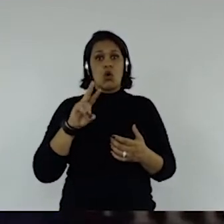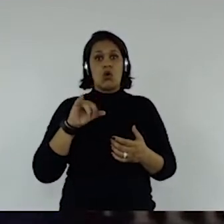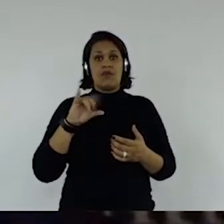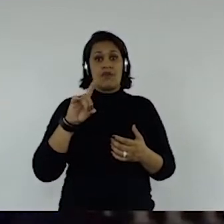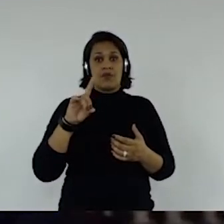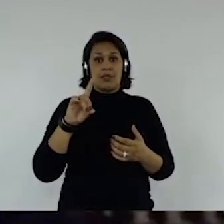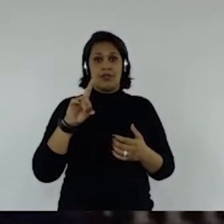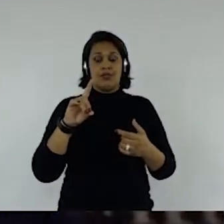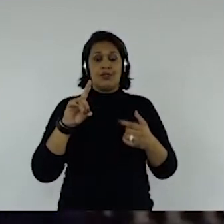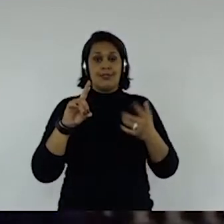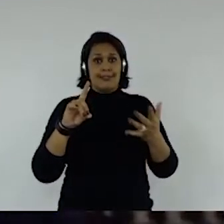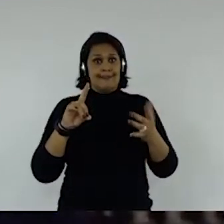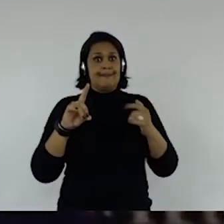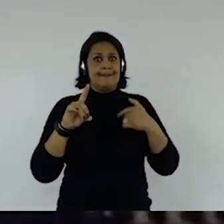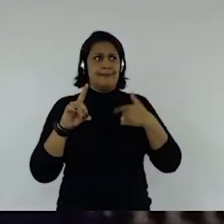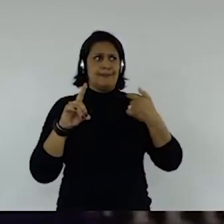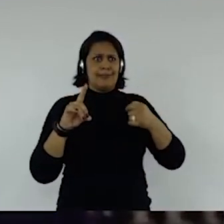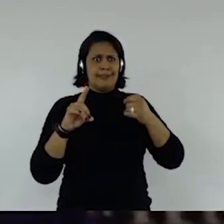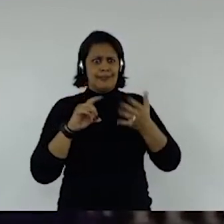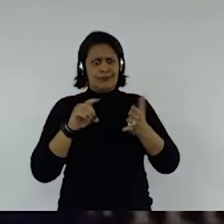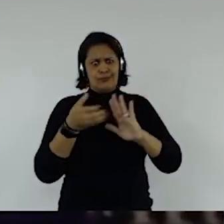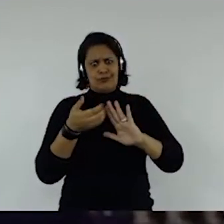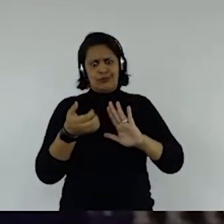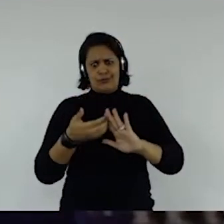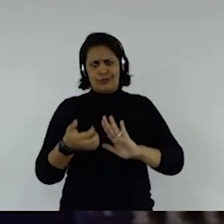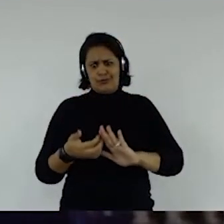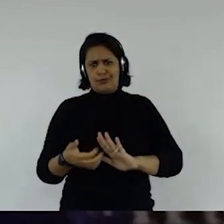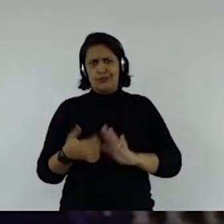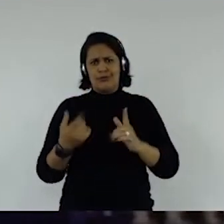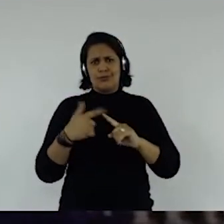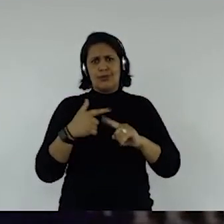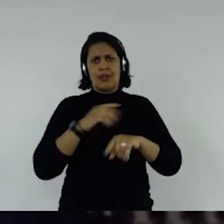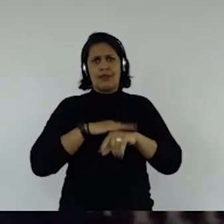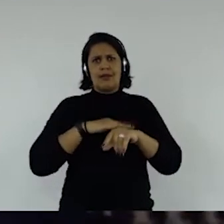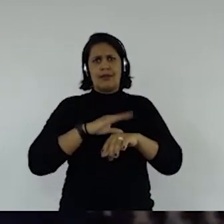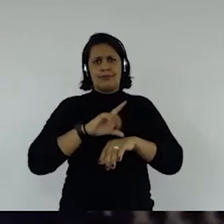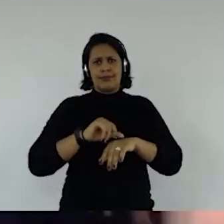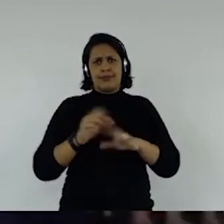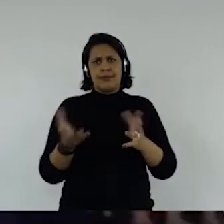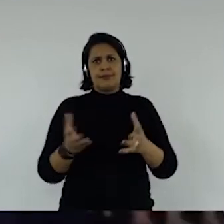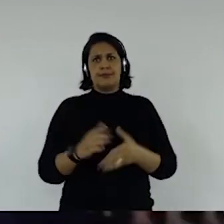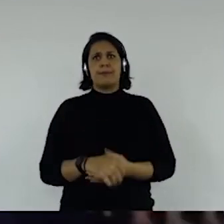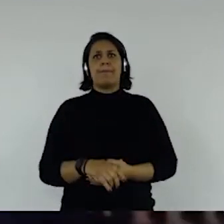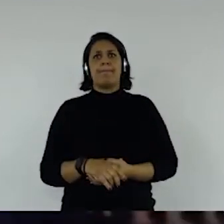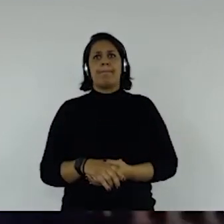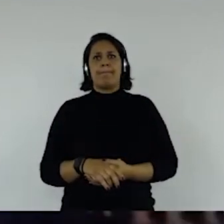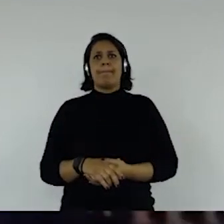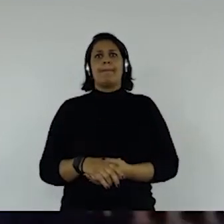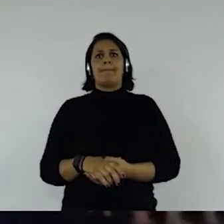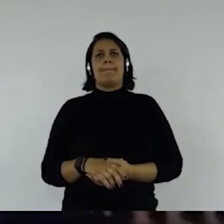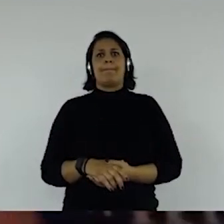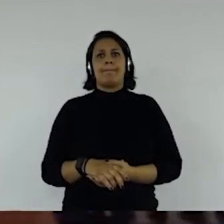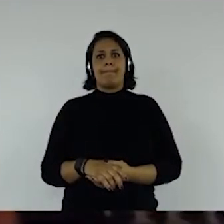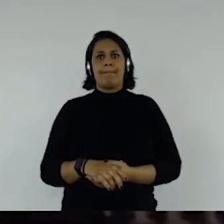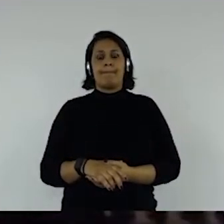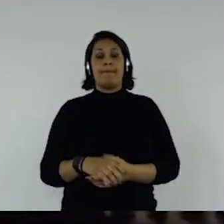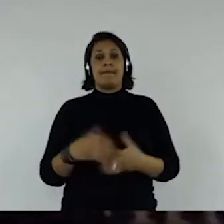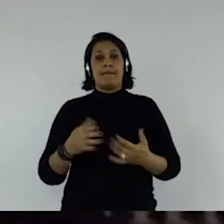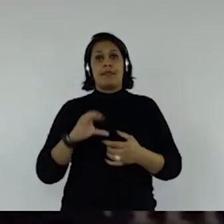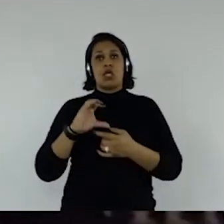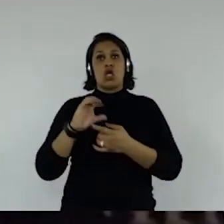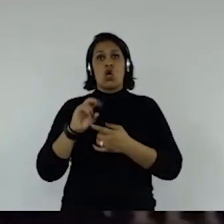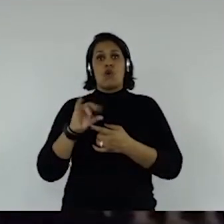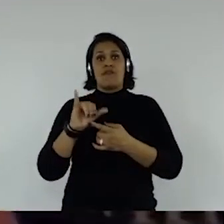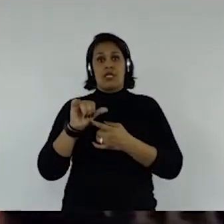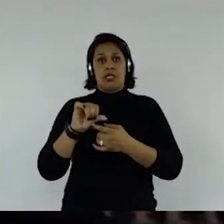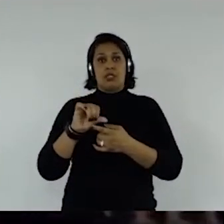algumas opções aqui, até por conta do tempo. A Covid, claro, é um grande problema. Essa lei,